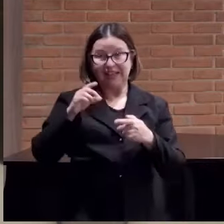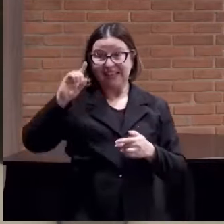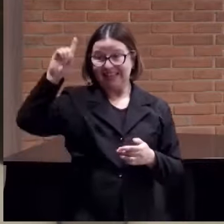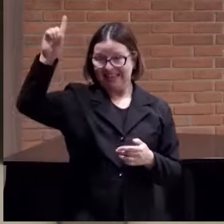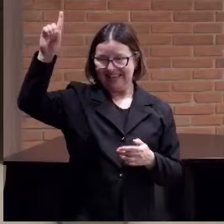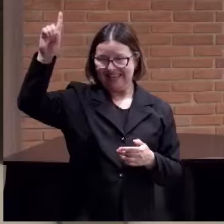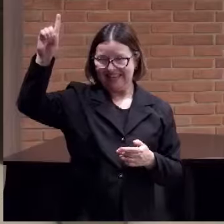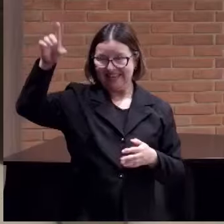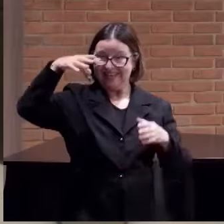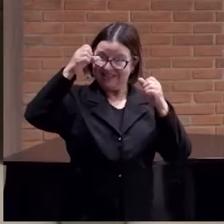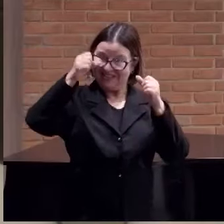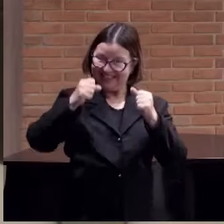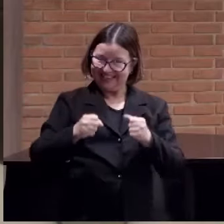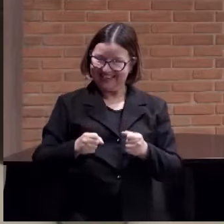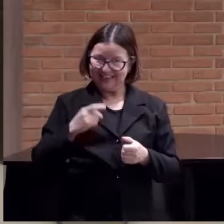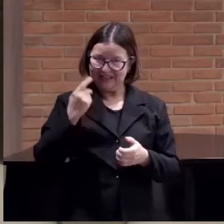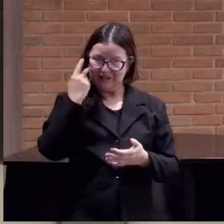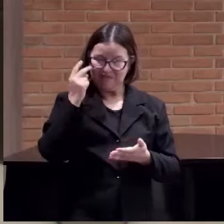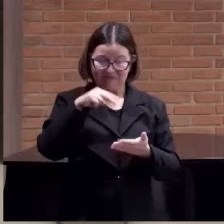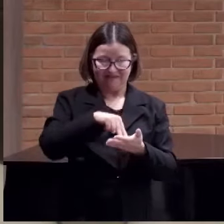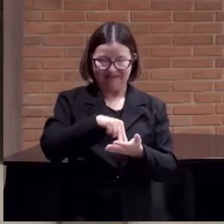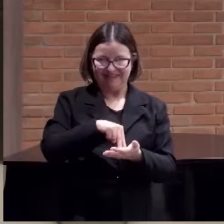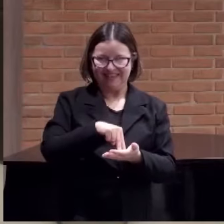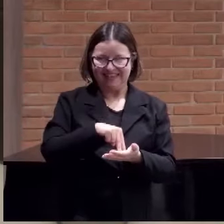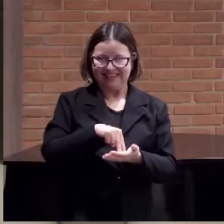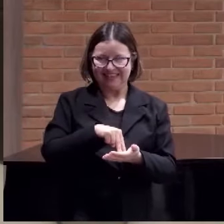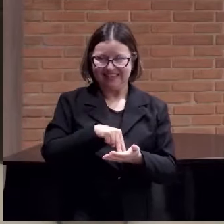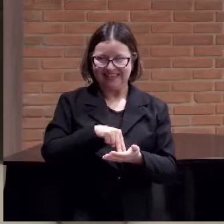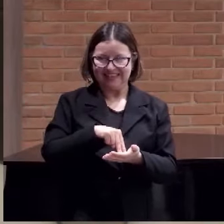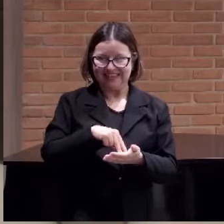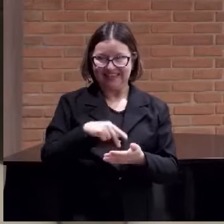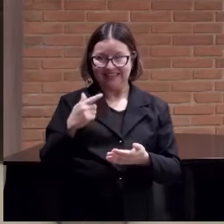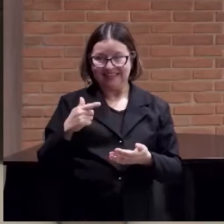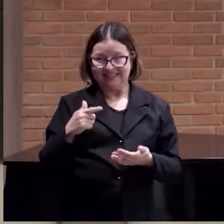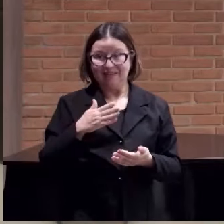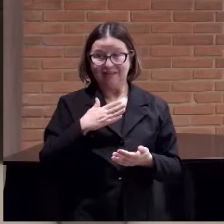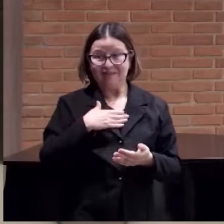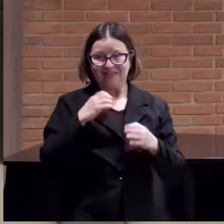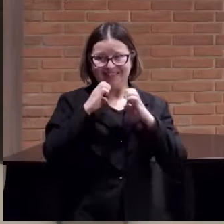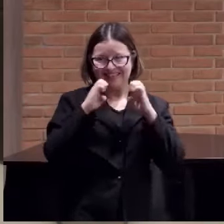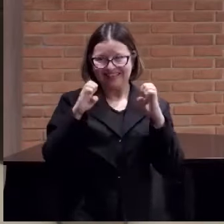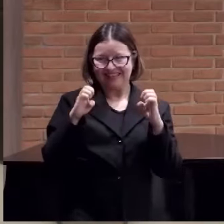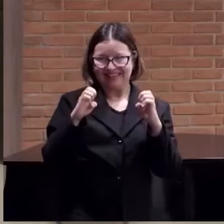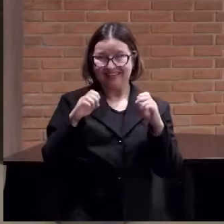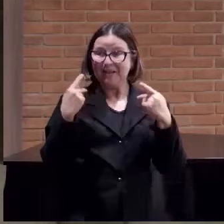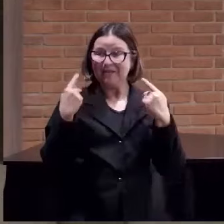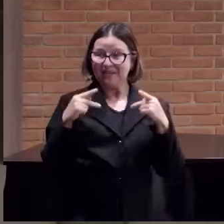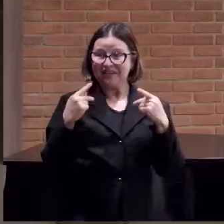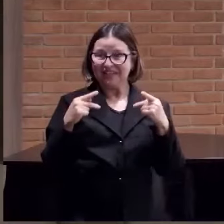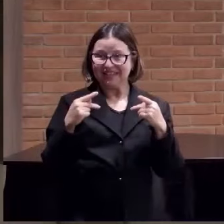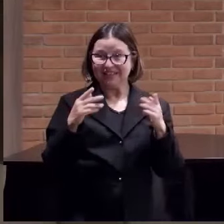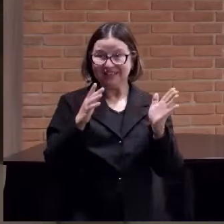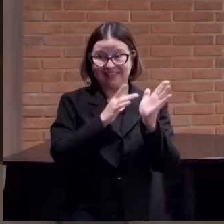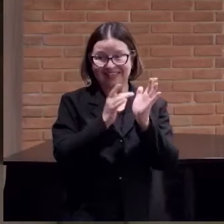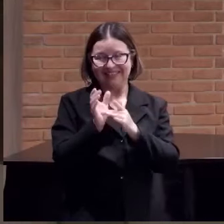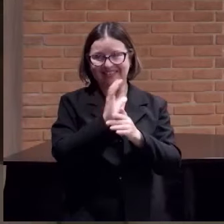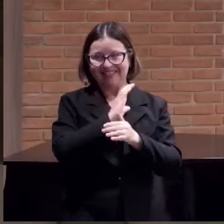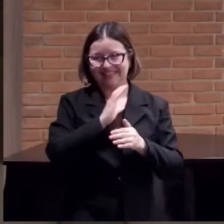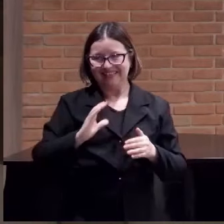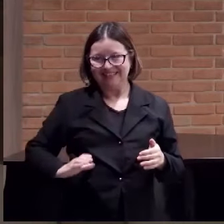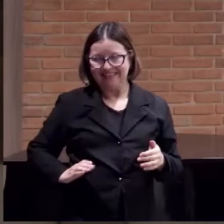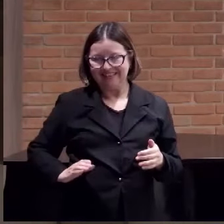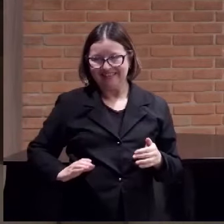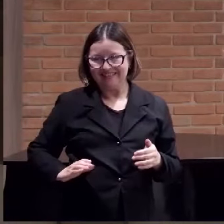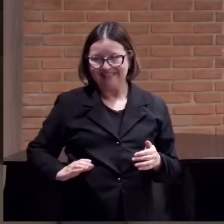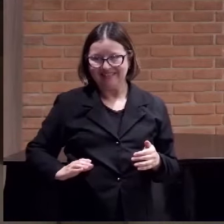que é poderoso para confirmar, segundo o meu evangelho e a pregação de Jesus Cristo,